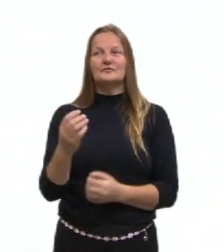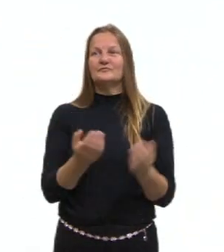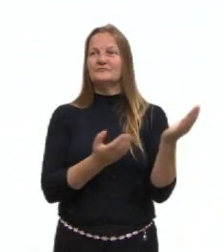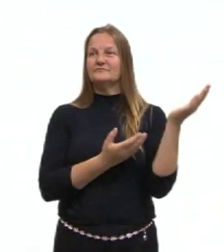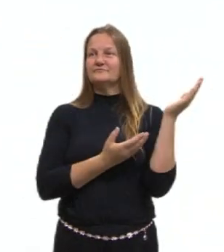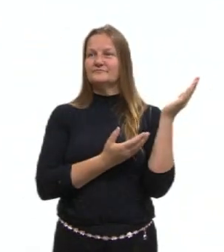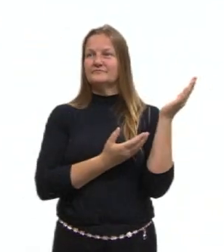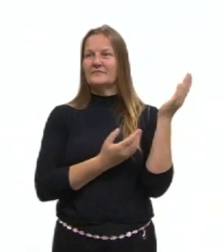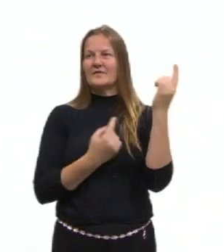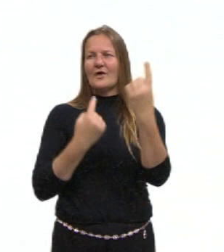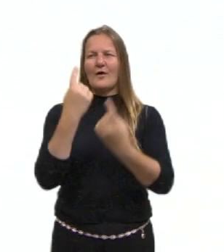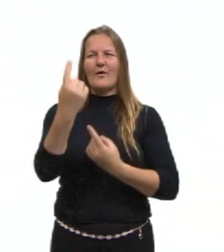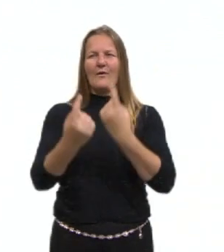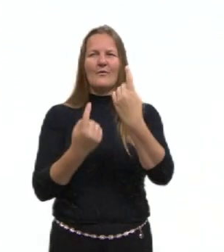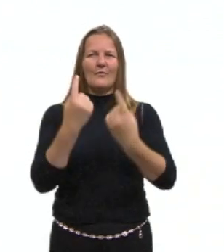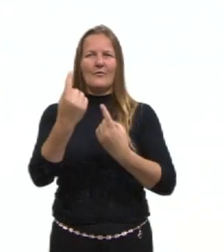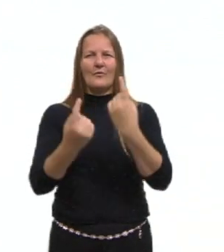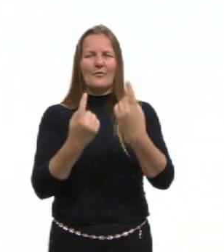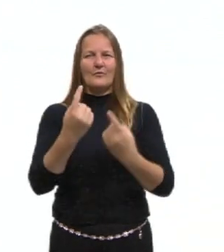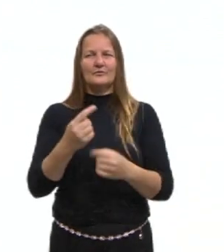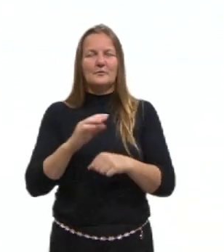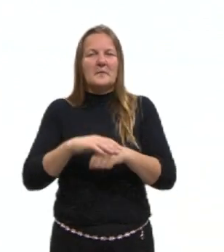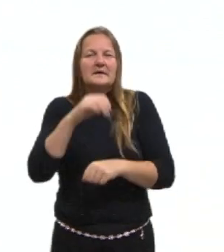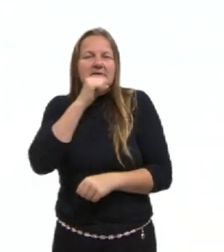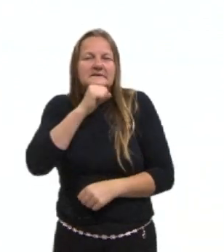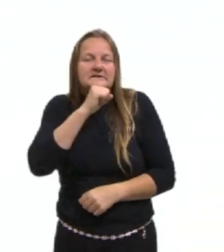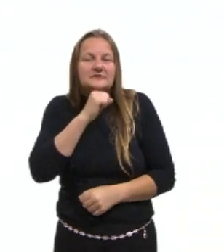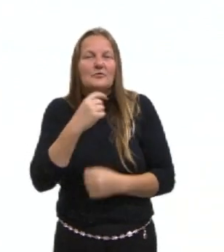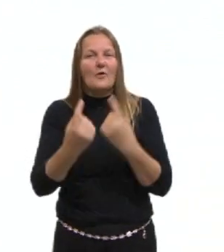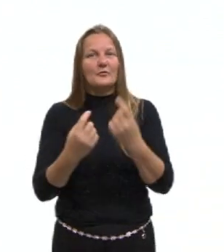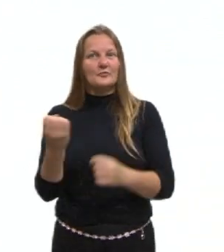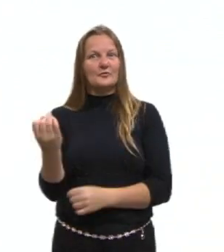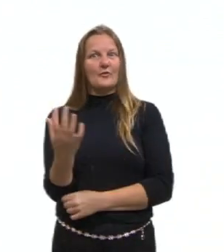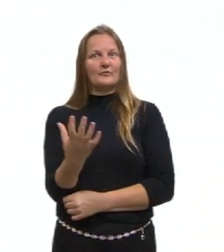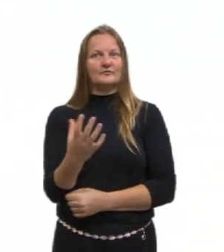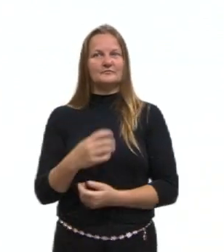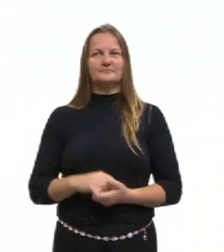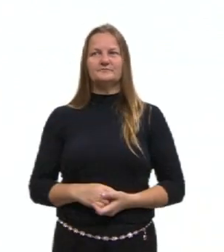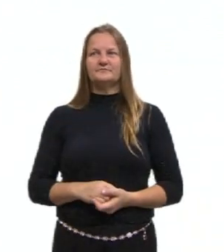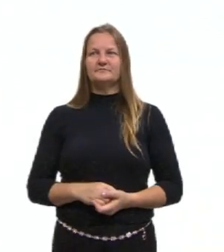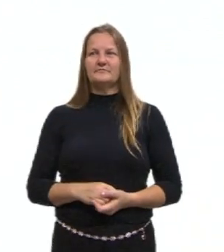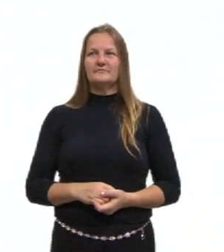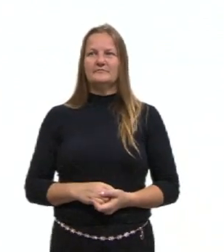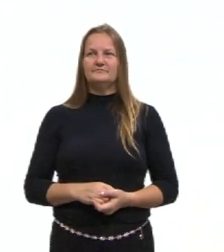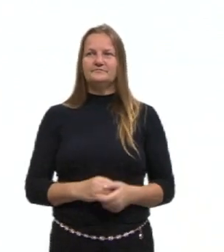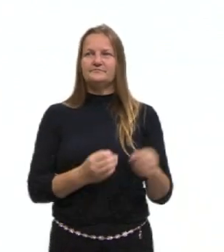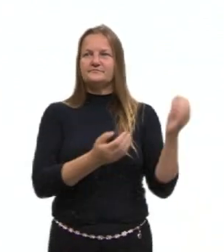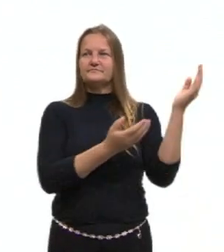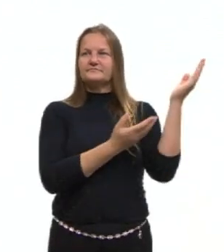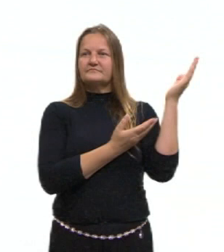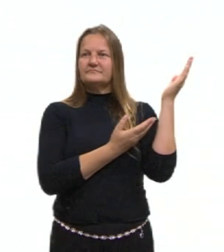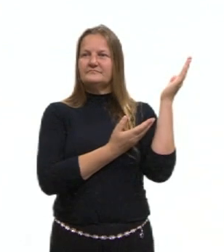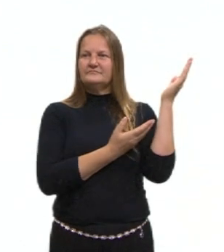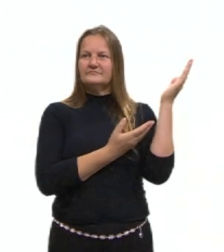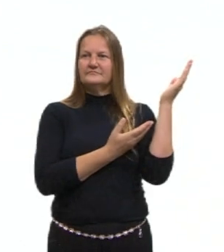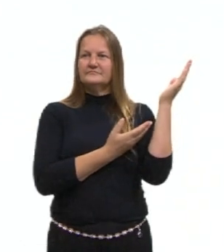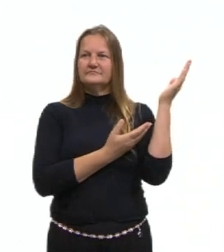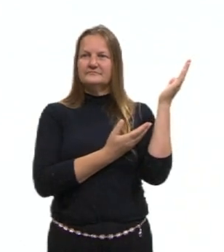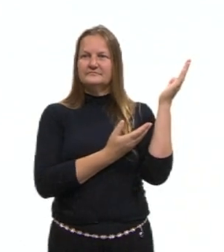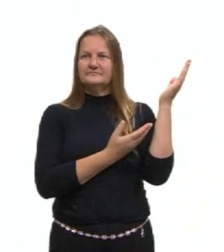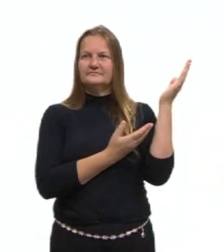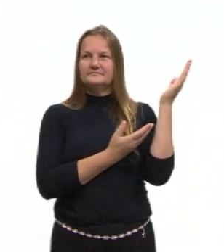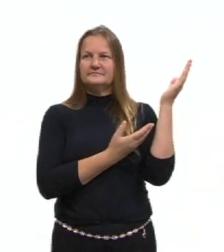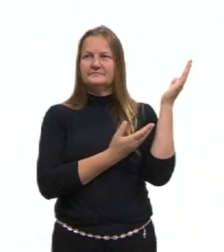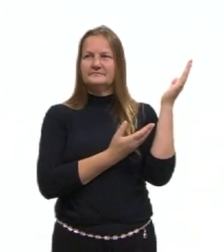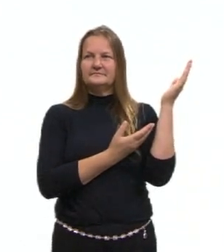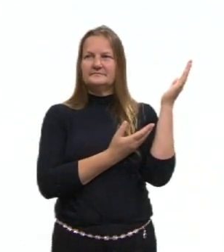só alguns, né? Alguns mais antigos, alguns mais recentes. A gente tem o professor Otônio das Meninas